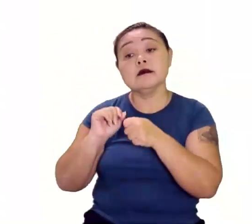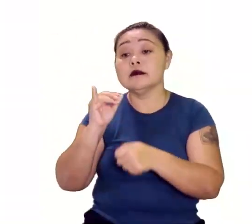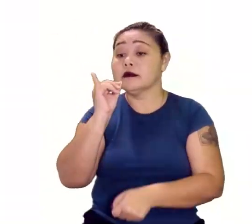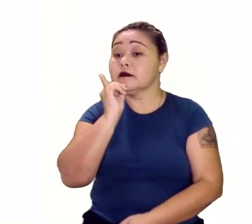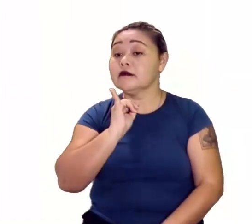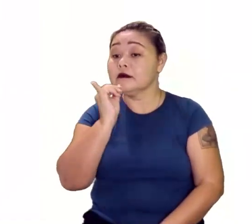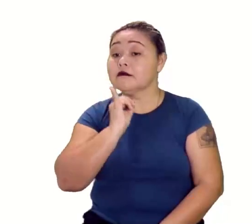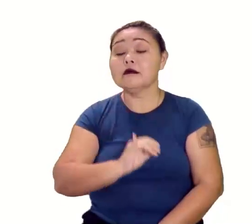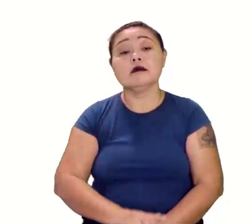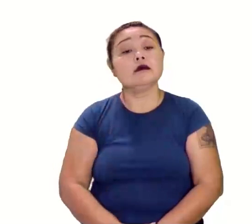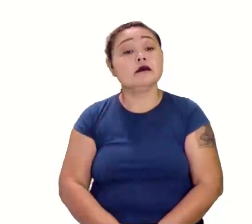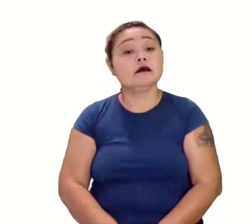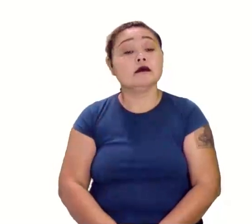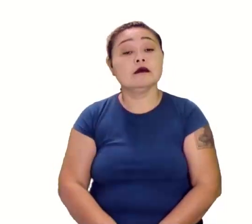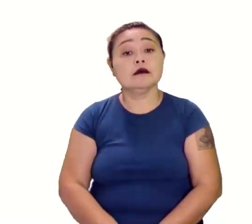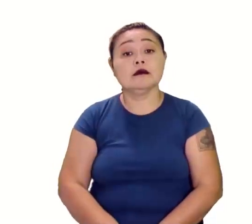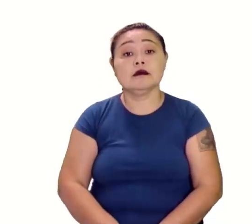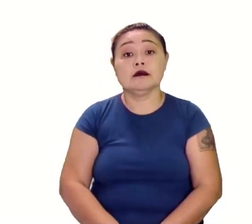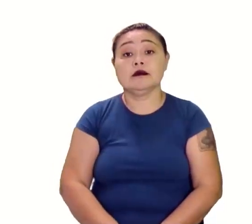ver?